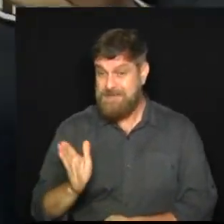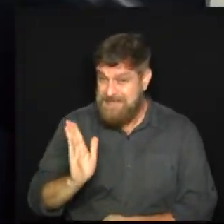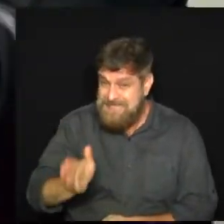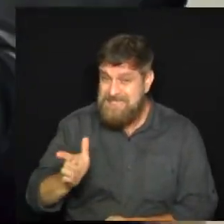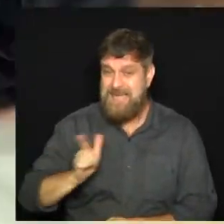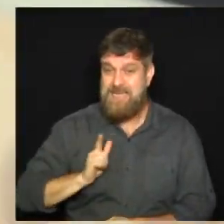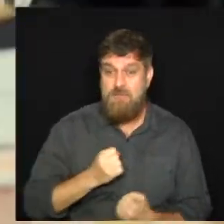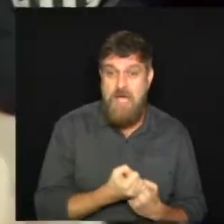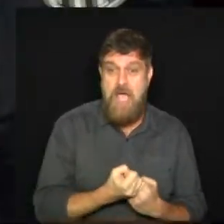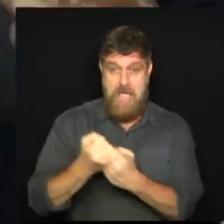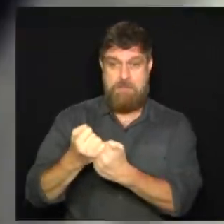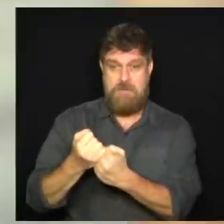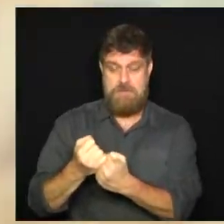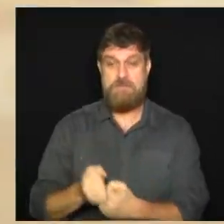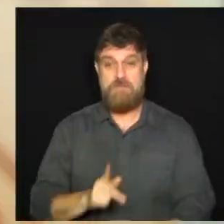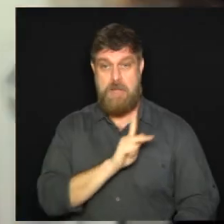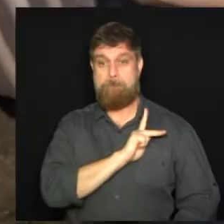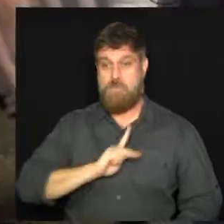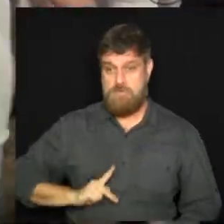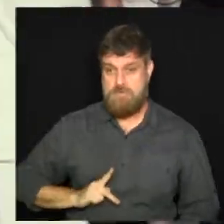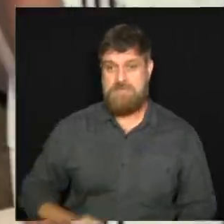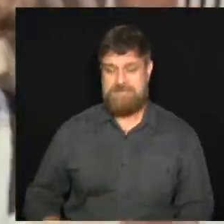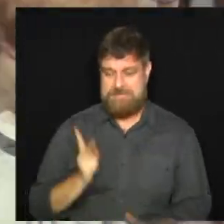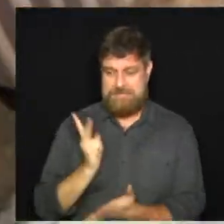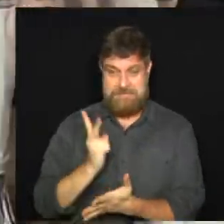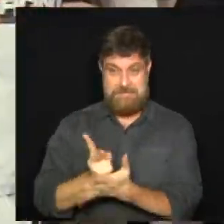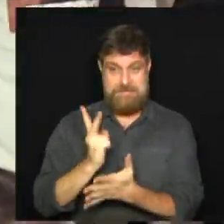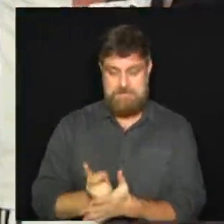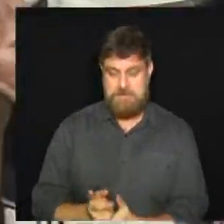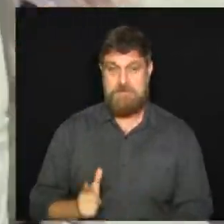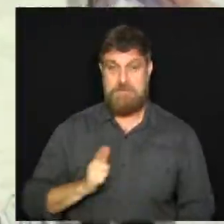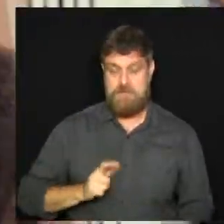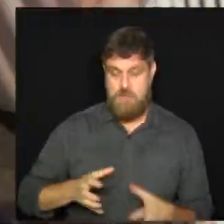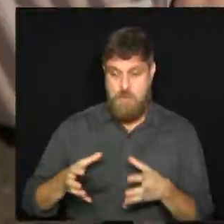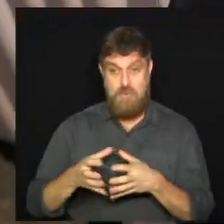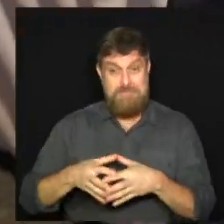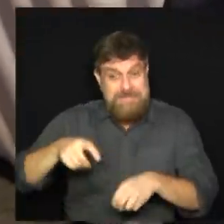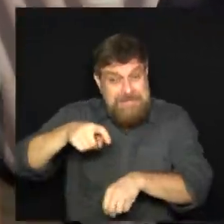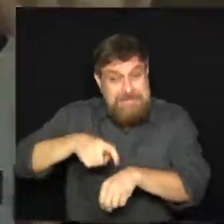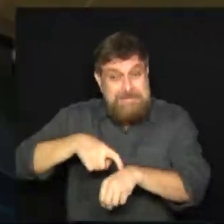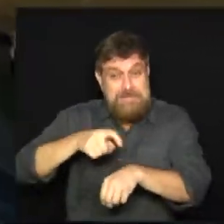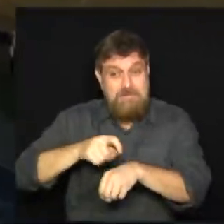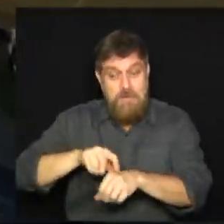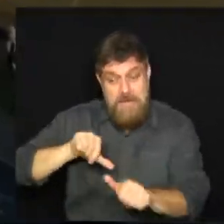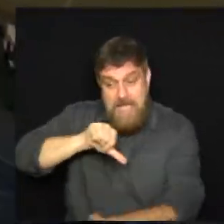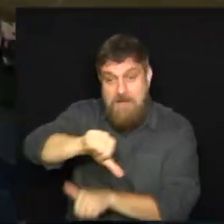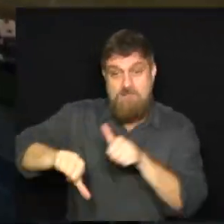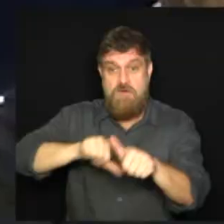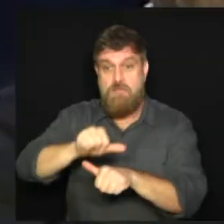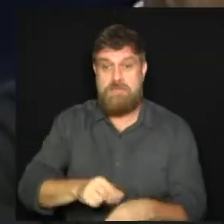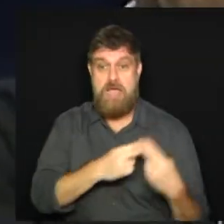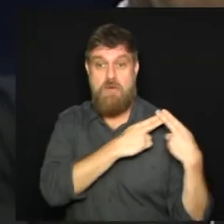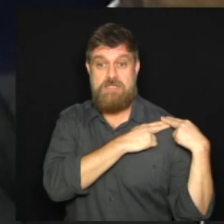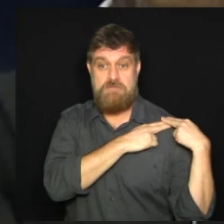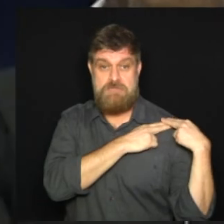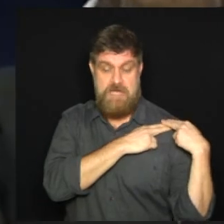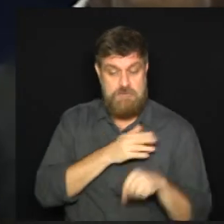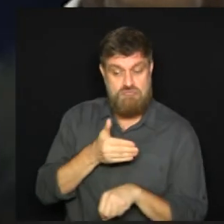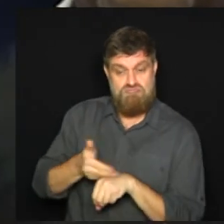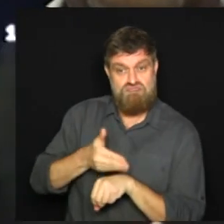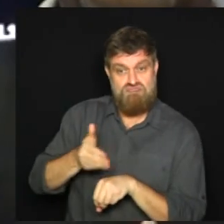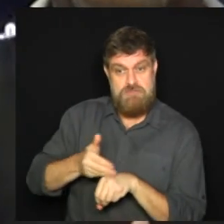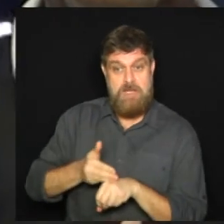provocar o Guarani. O técnico João Brigatti está na segunda passagem pelo Majestoso. Comandou a Ponte